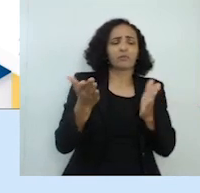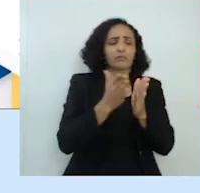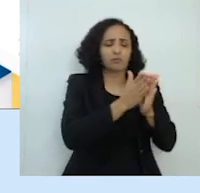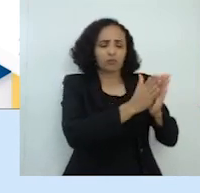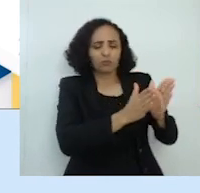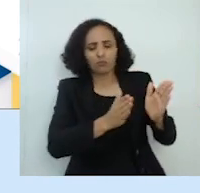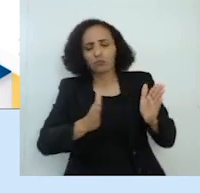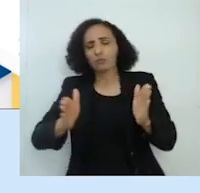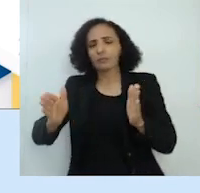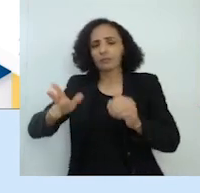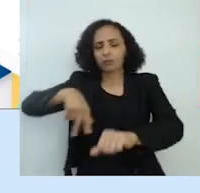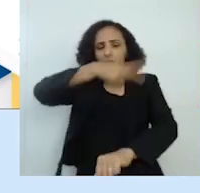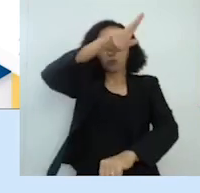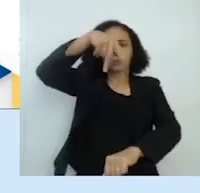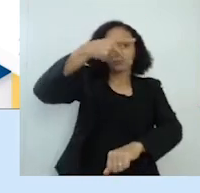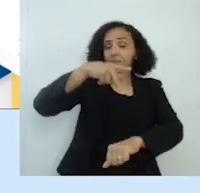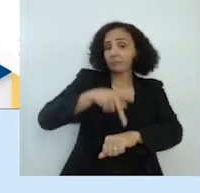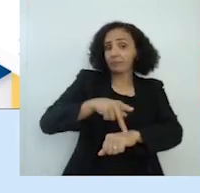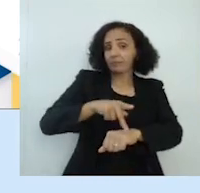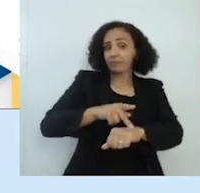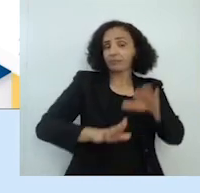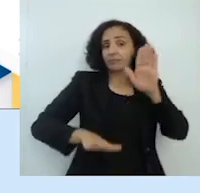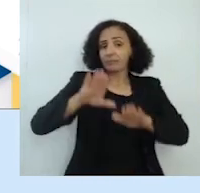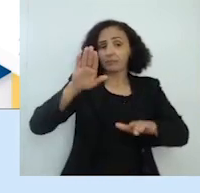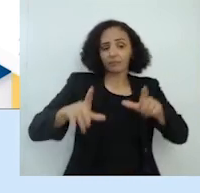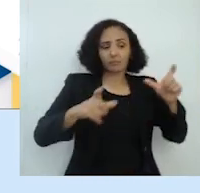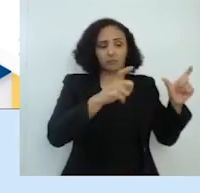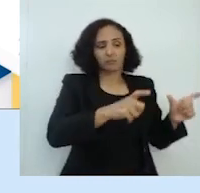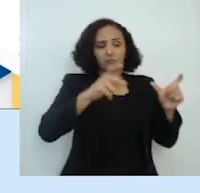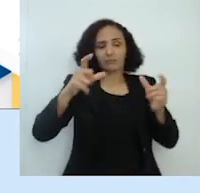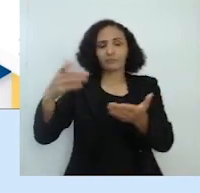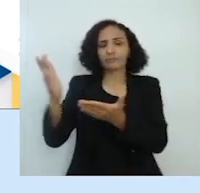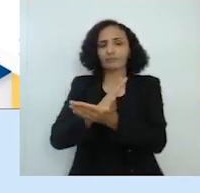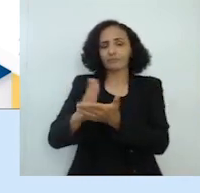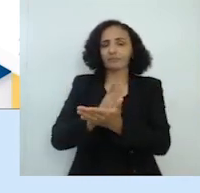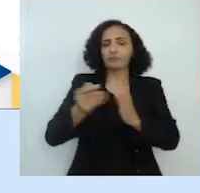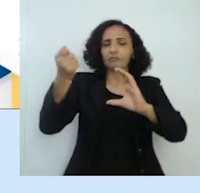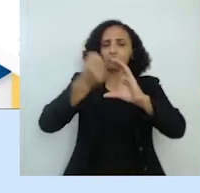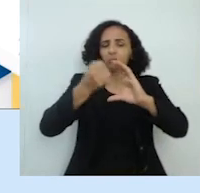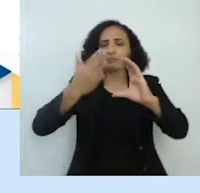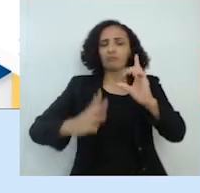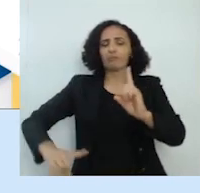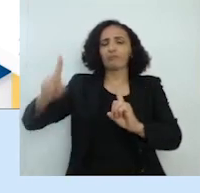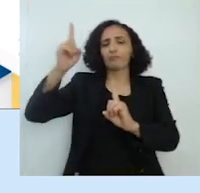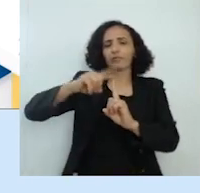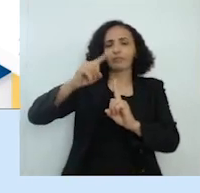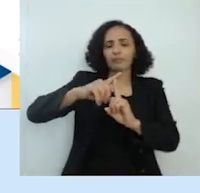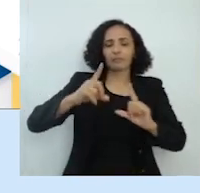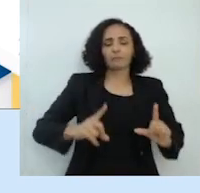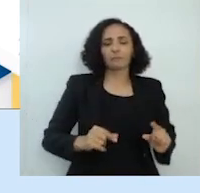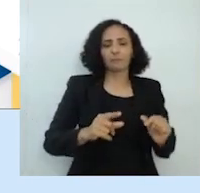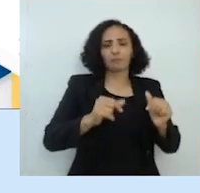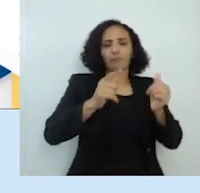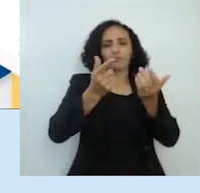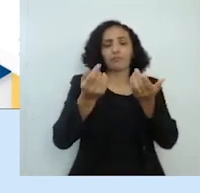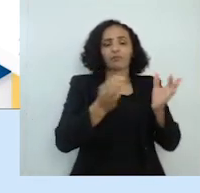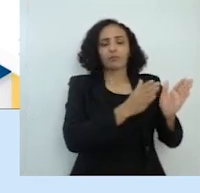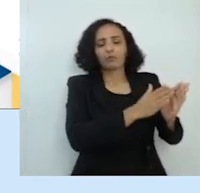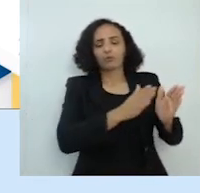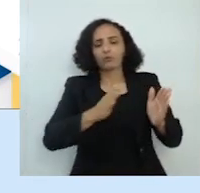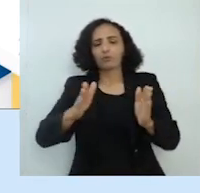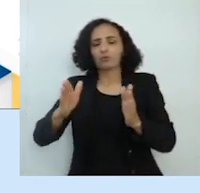o país. Uma das características que diferencia os tipos de capitalismo, gente, é o grau de